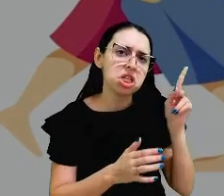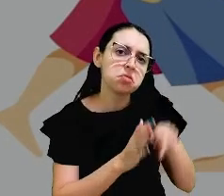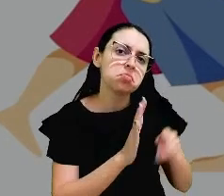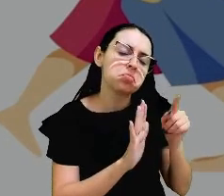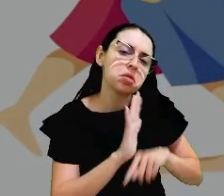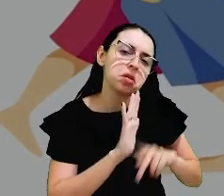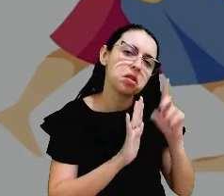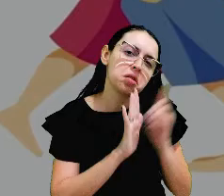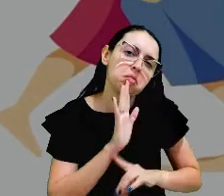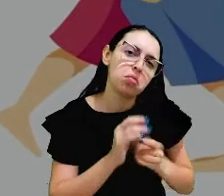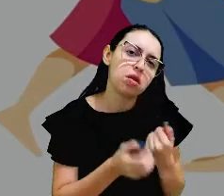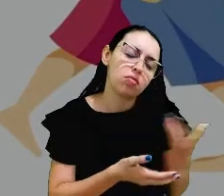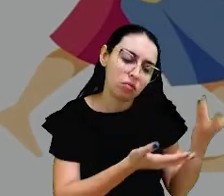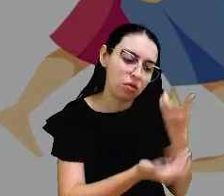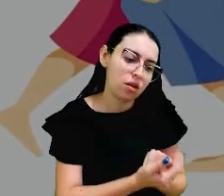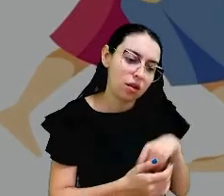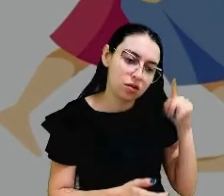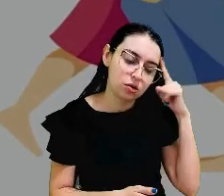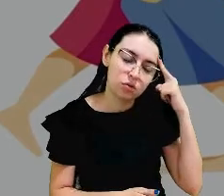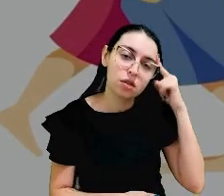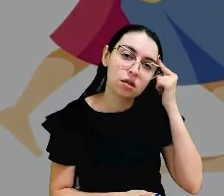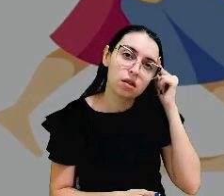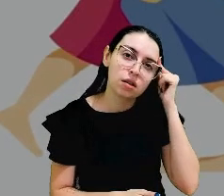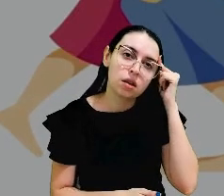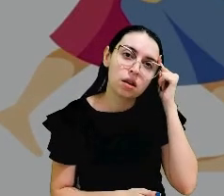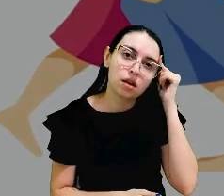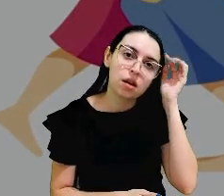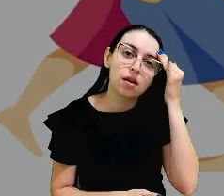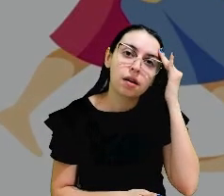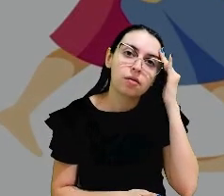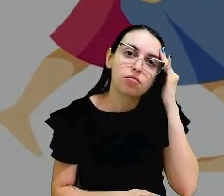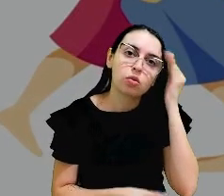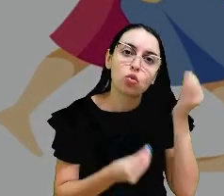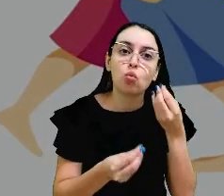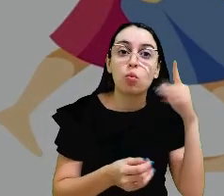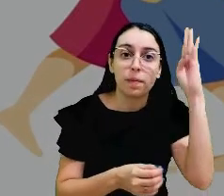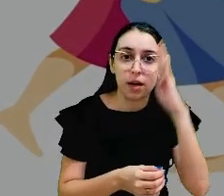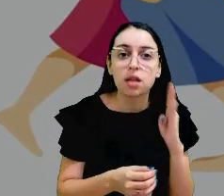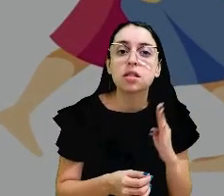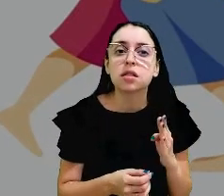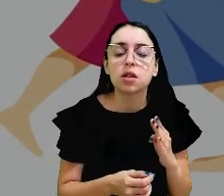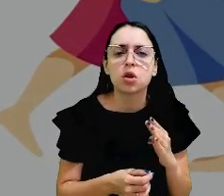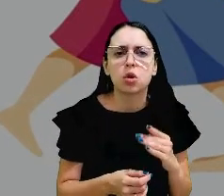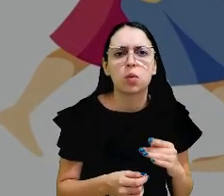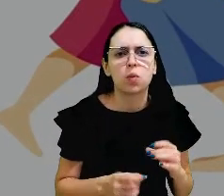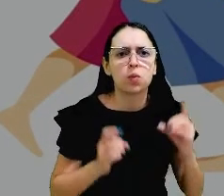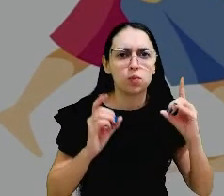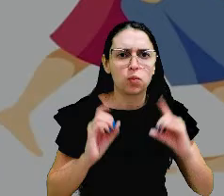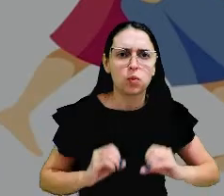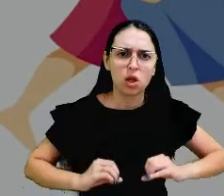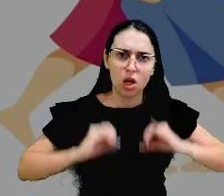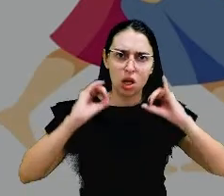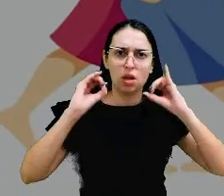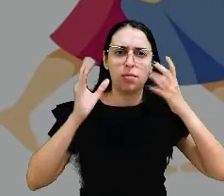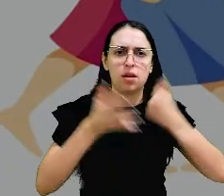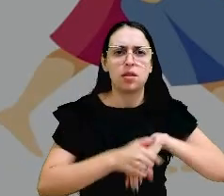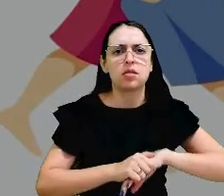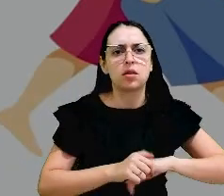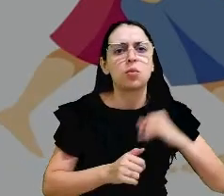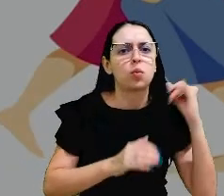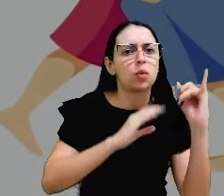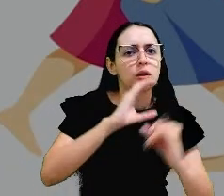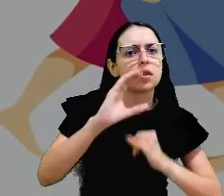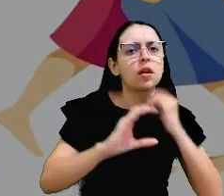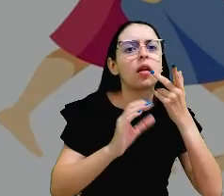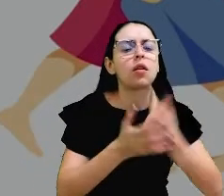traz exatamente essa ideia de que o Brasil tem obrigações internacionais